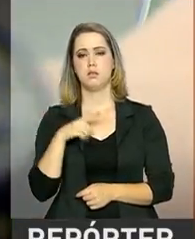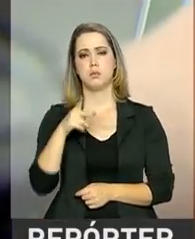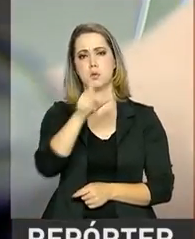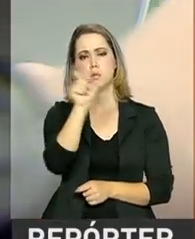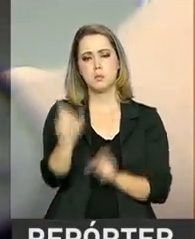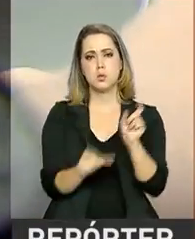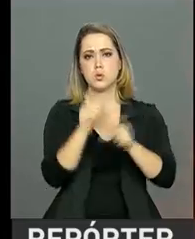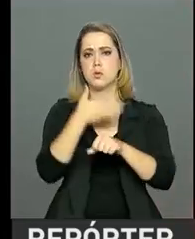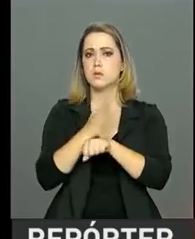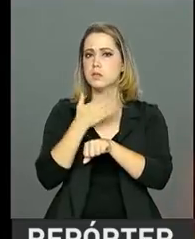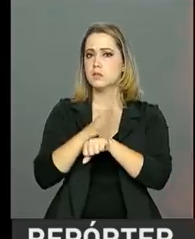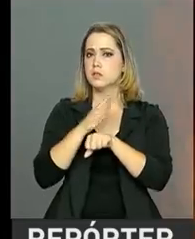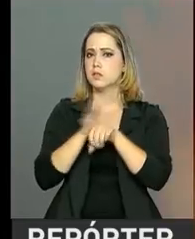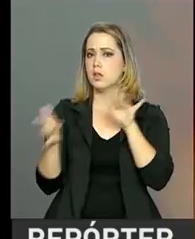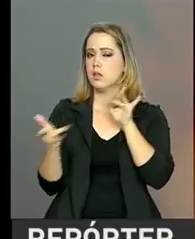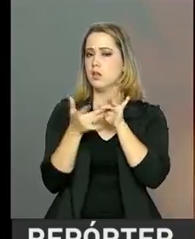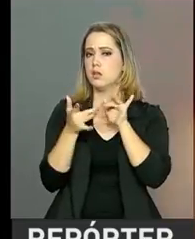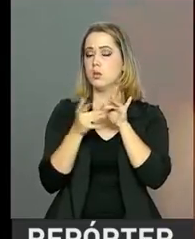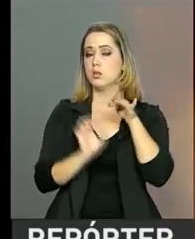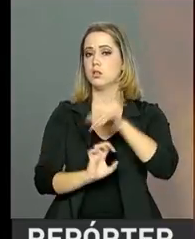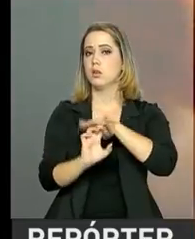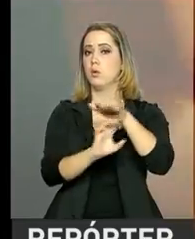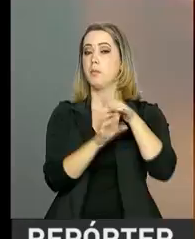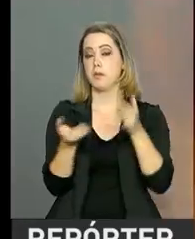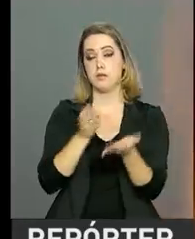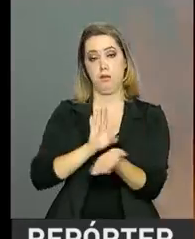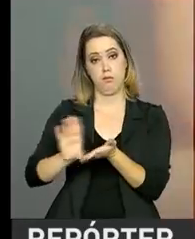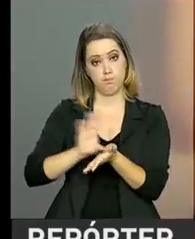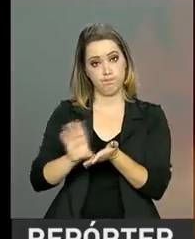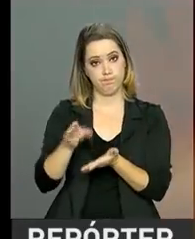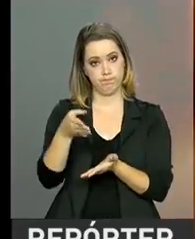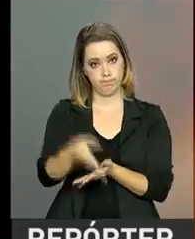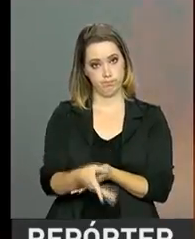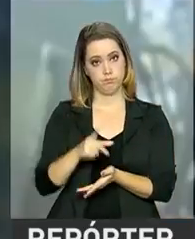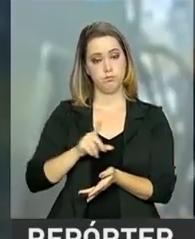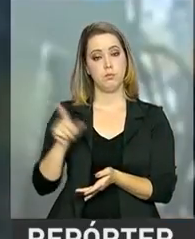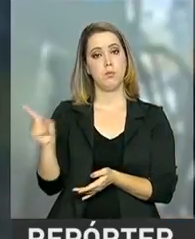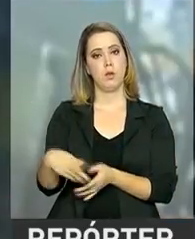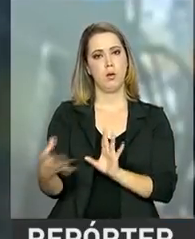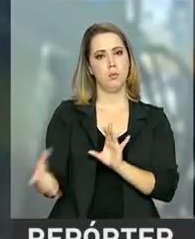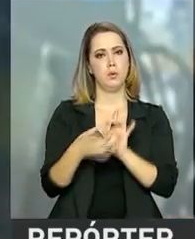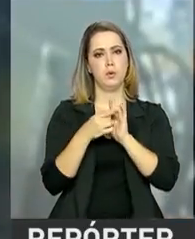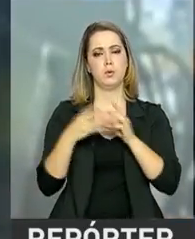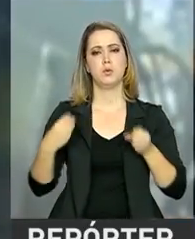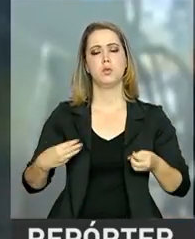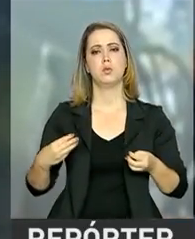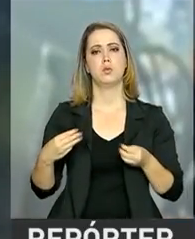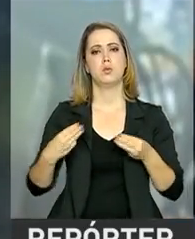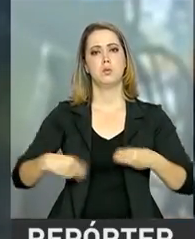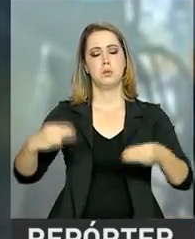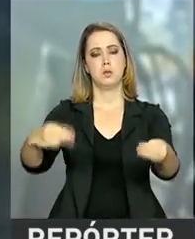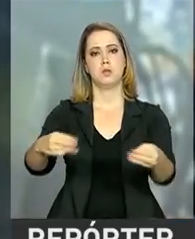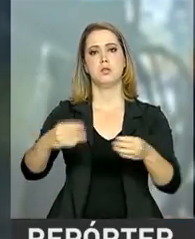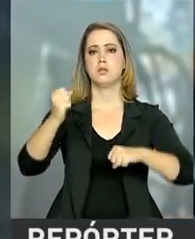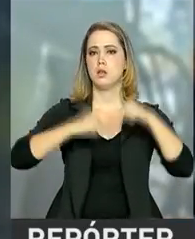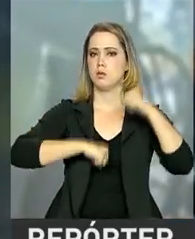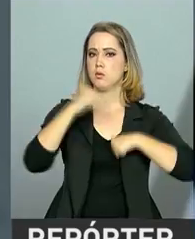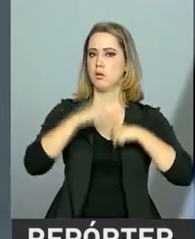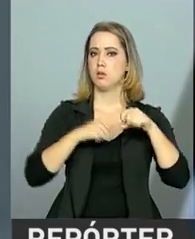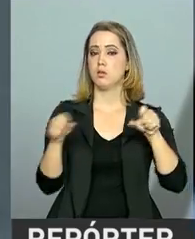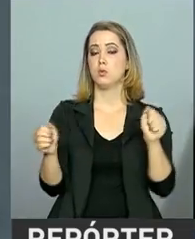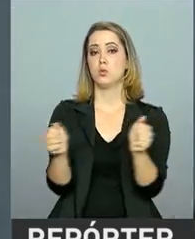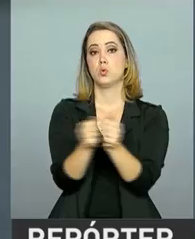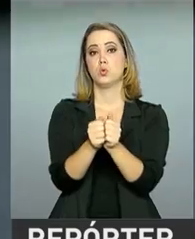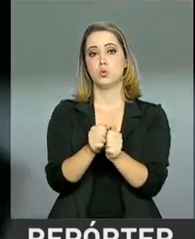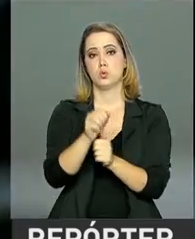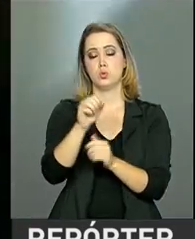empreendedores com possíveis investidores o inovativa Brasil é uma parceria do Ministério da indústria comércio exterior e serviços com o